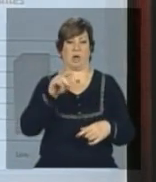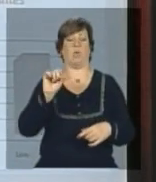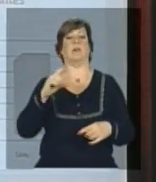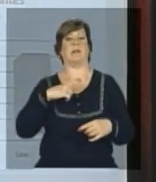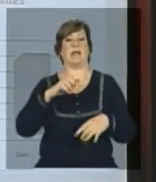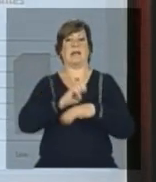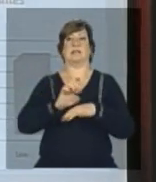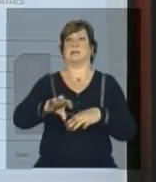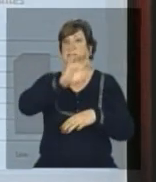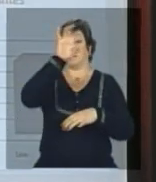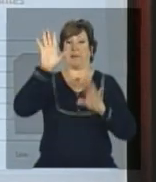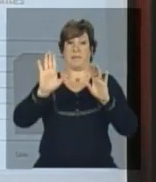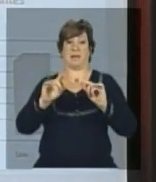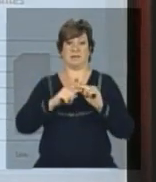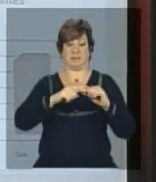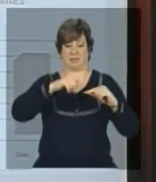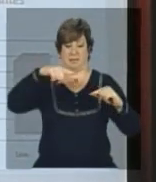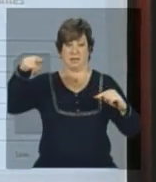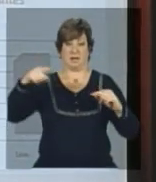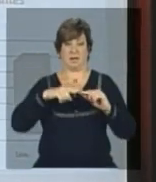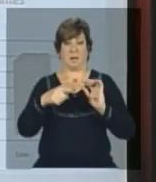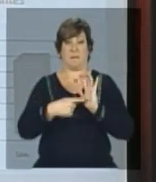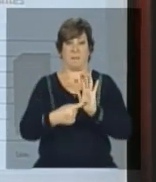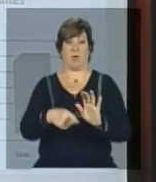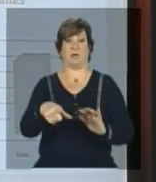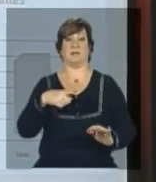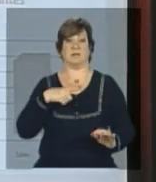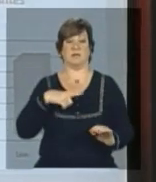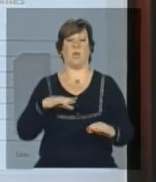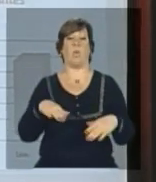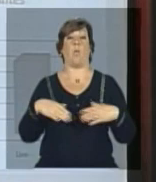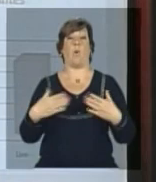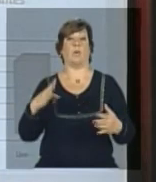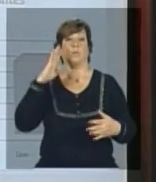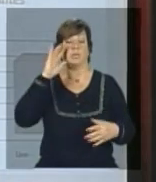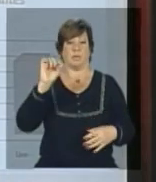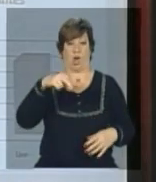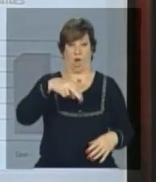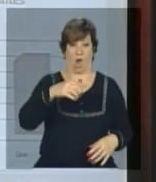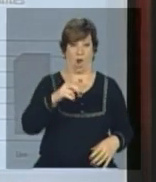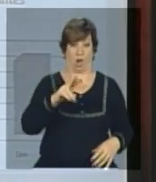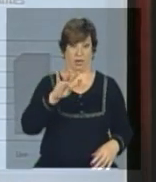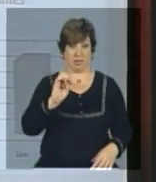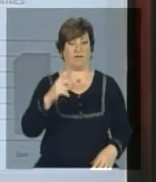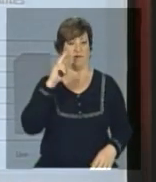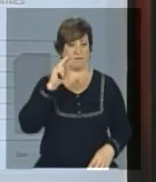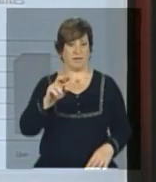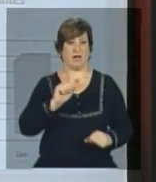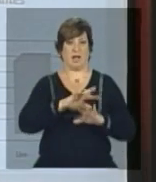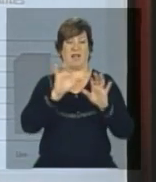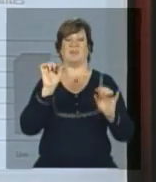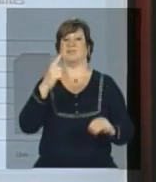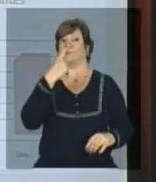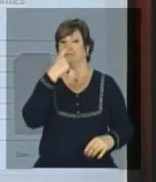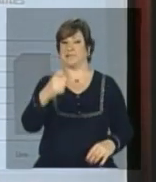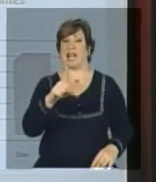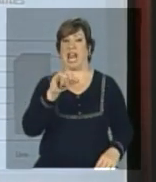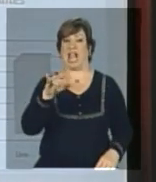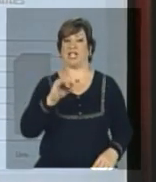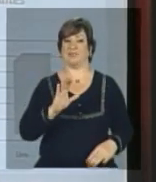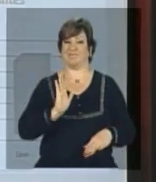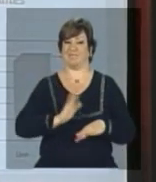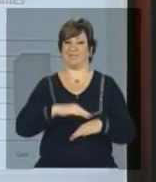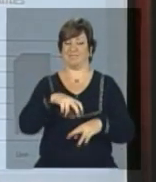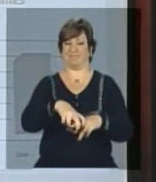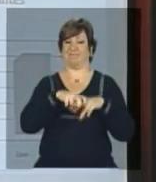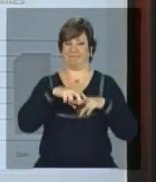estado, mas no gráfico abaixo, assim, qual é o depósito predominante? Na região norte, a gente vê claramente o problema do lixo, né, em primeiro